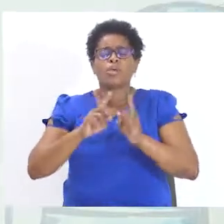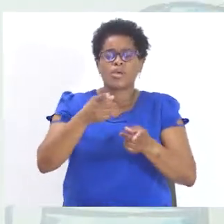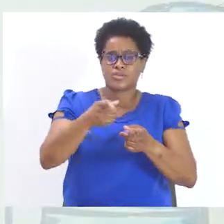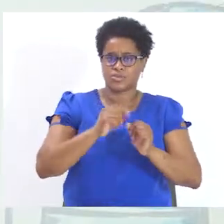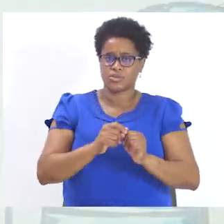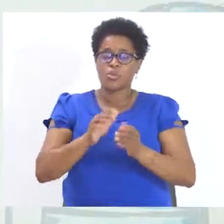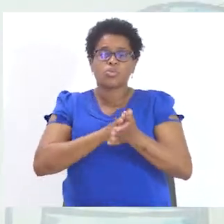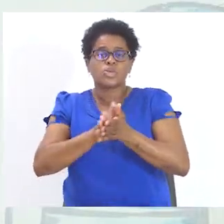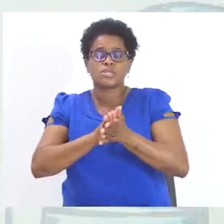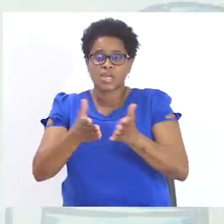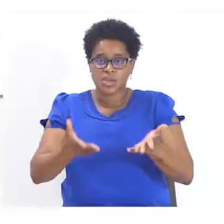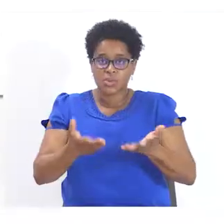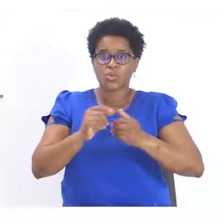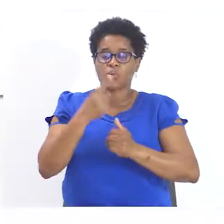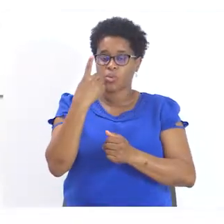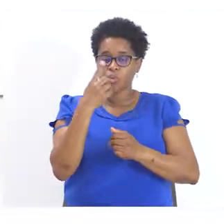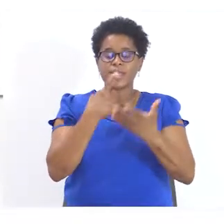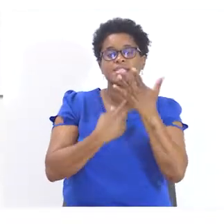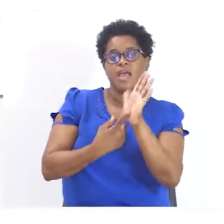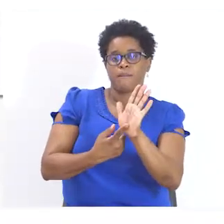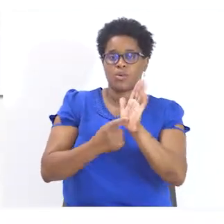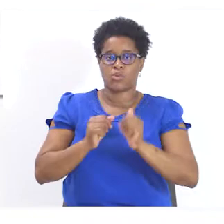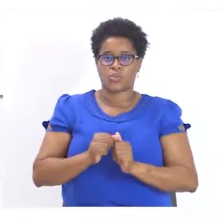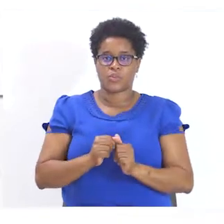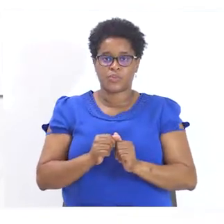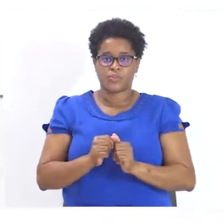isto, utilizando um exemplo.